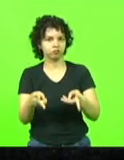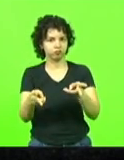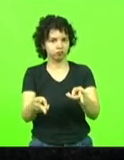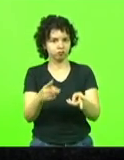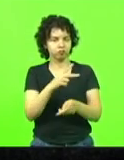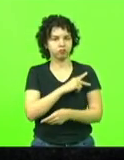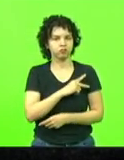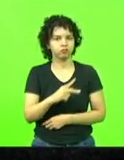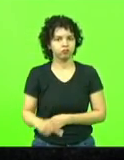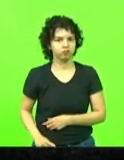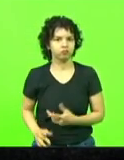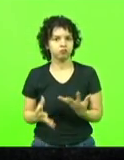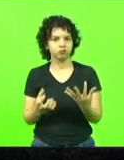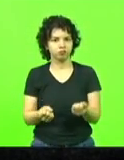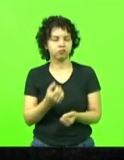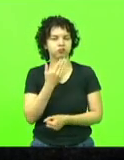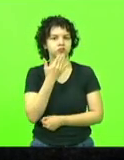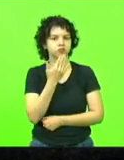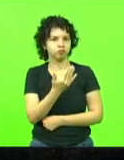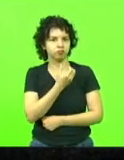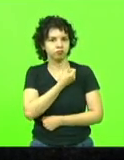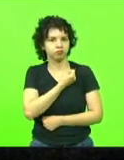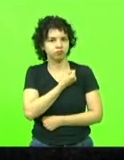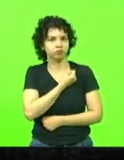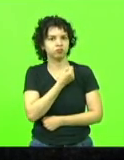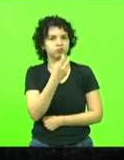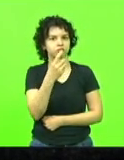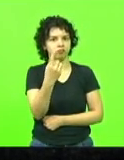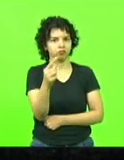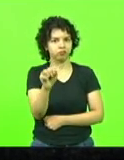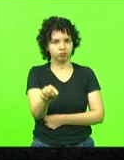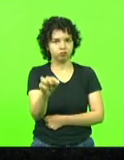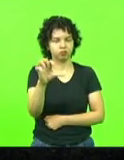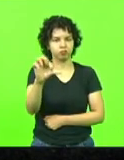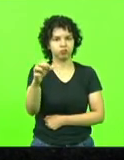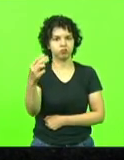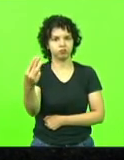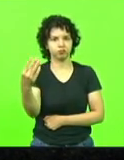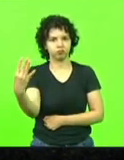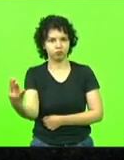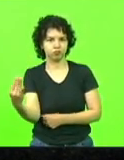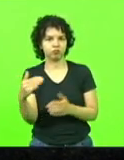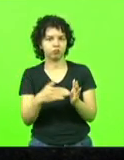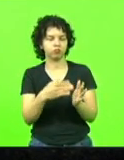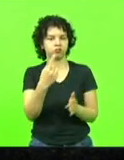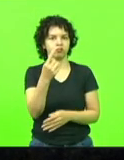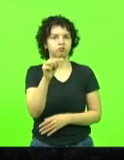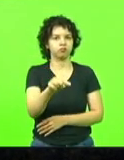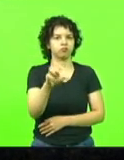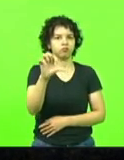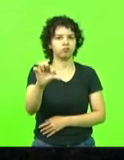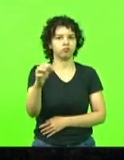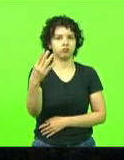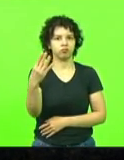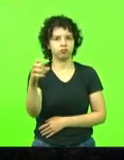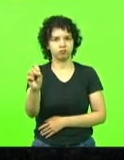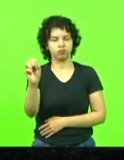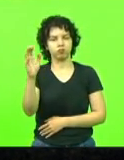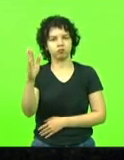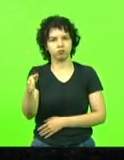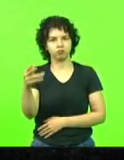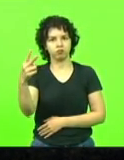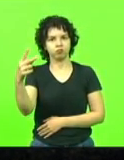deferiu os requerimentos números 1.934 a 1.948, barra 2021. E comunicou que